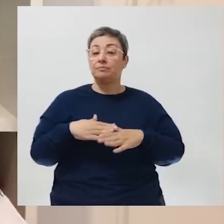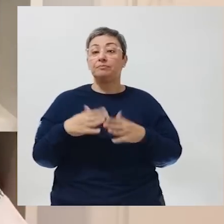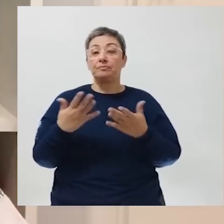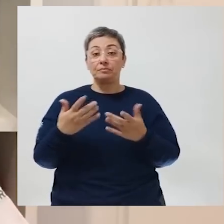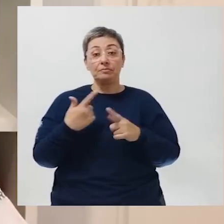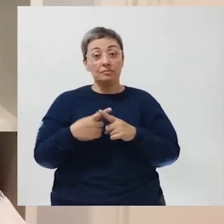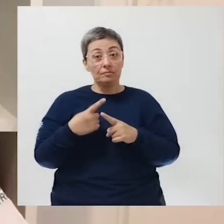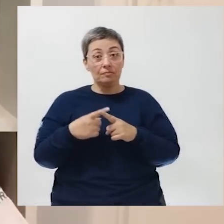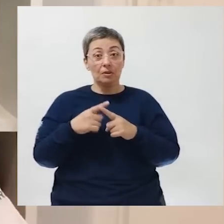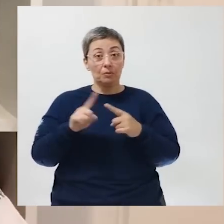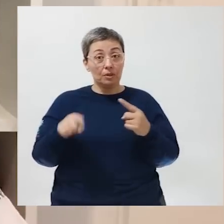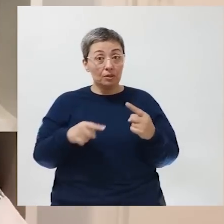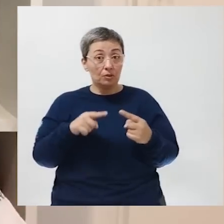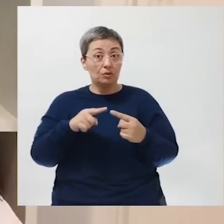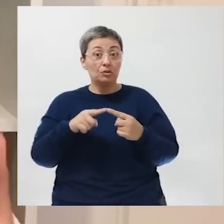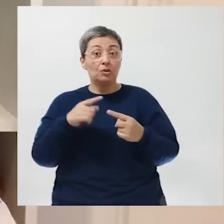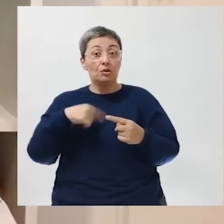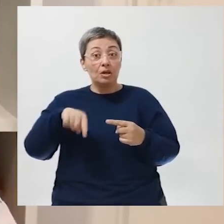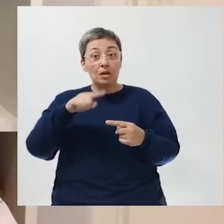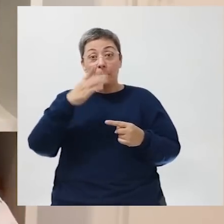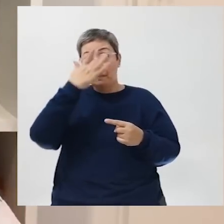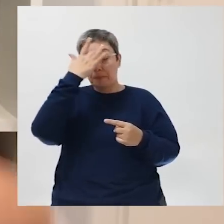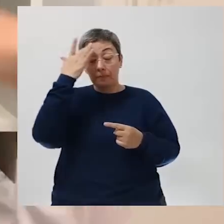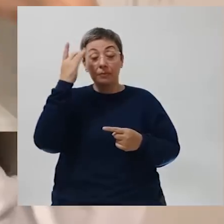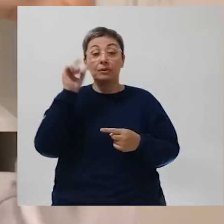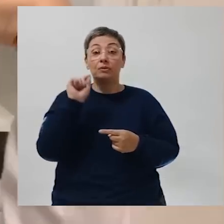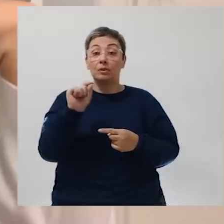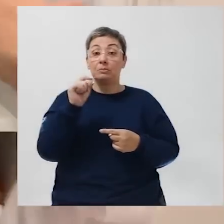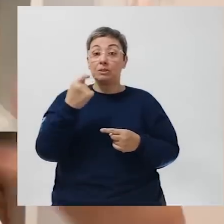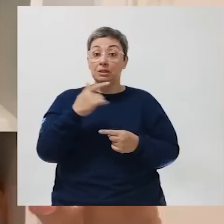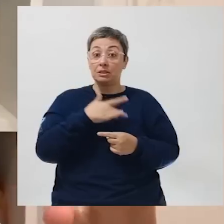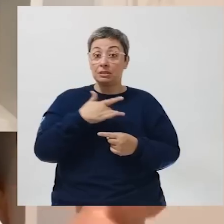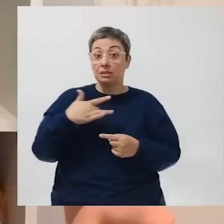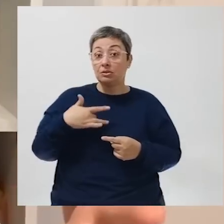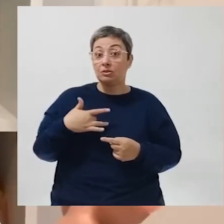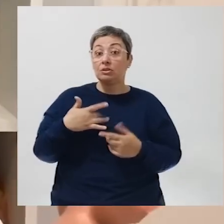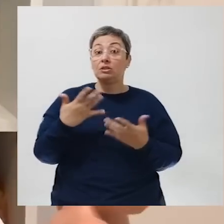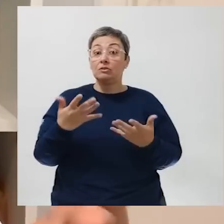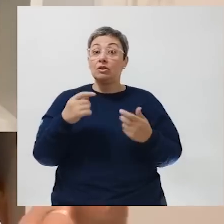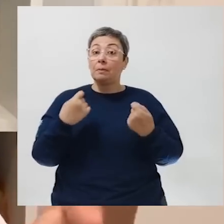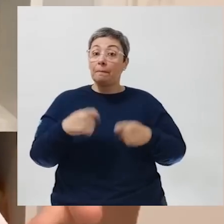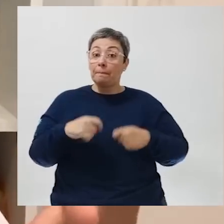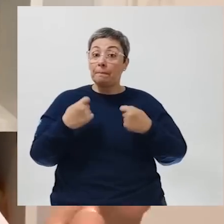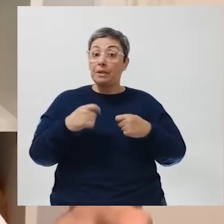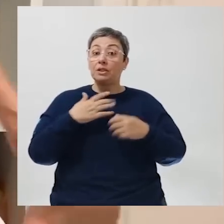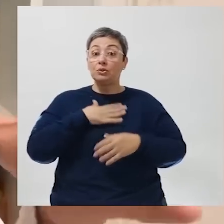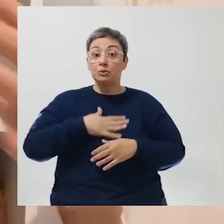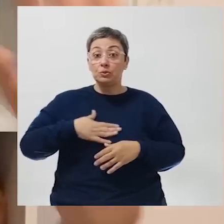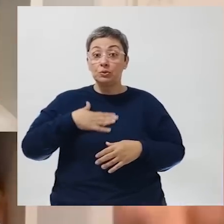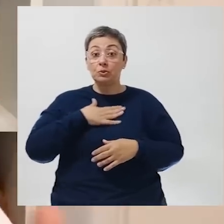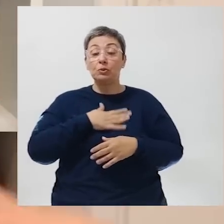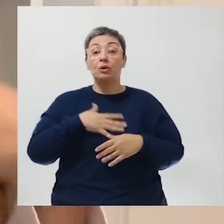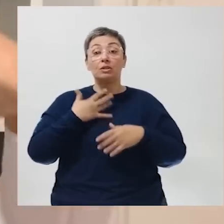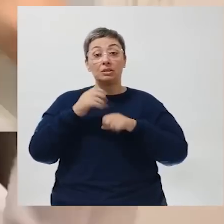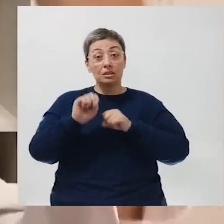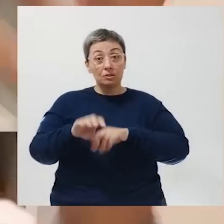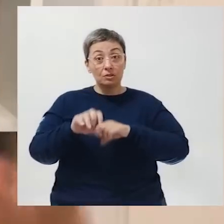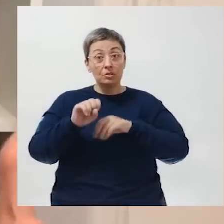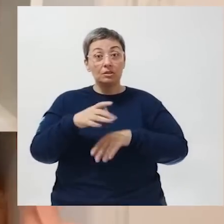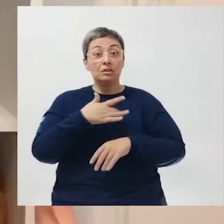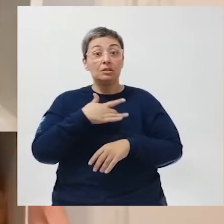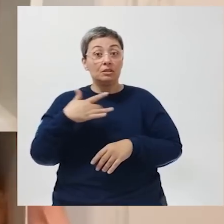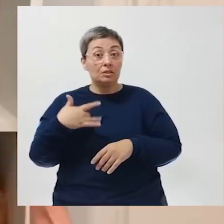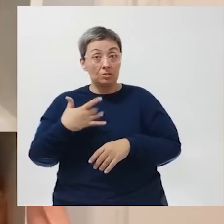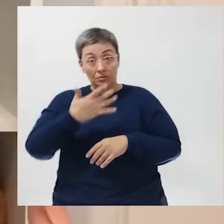tranquila. Porque o nosso objetivo é fazer com que as pessoas tenham saúde. E você precisa gostar de